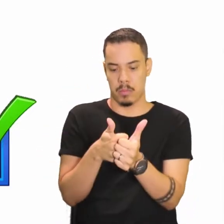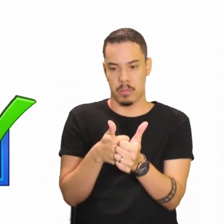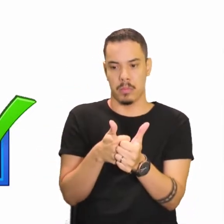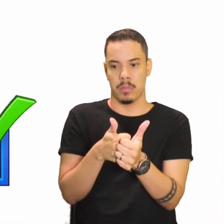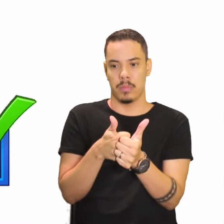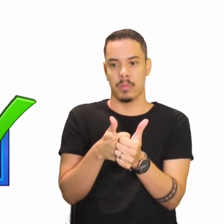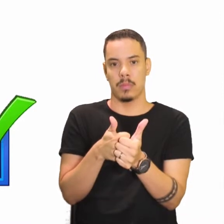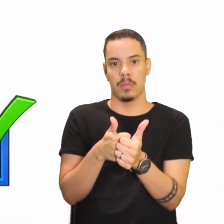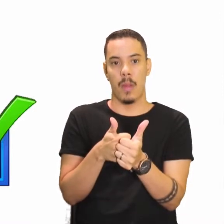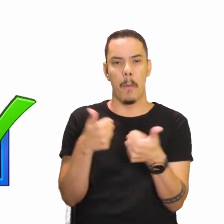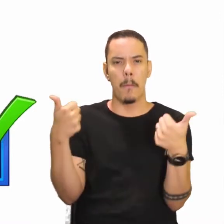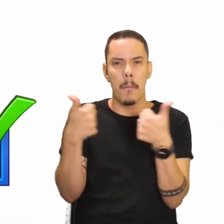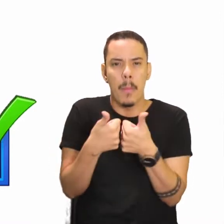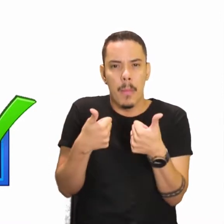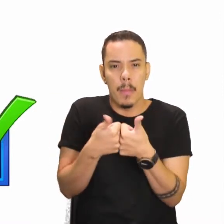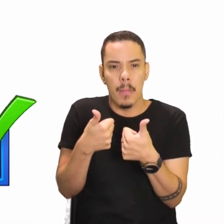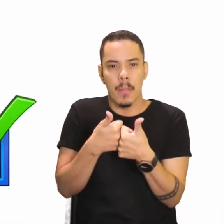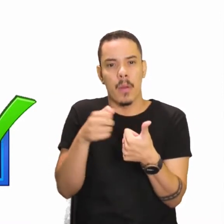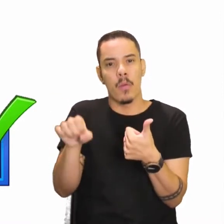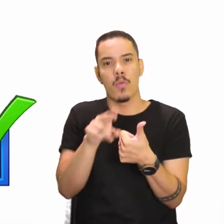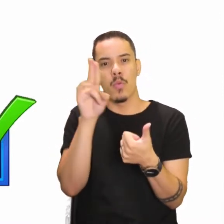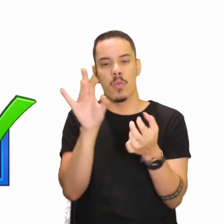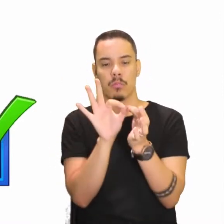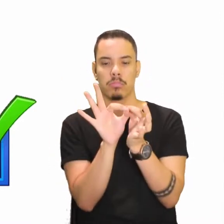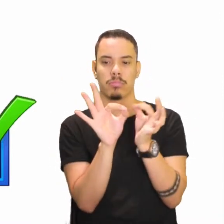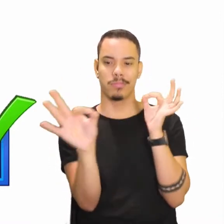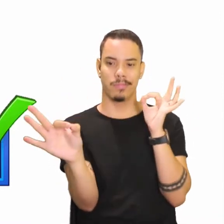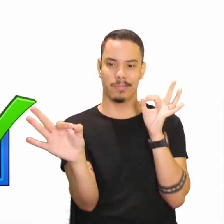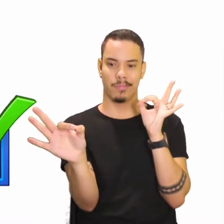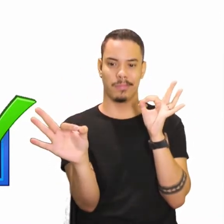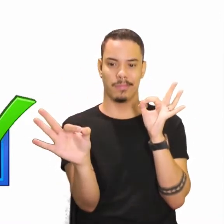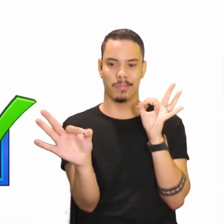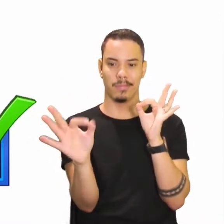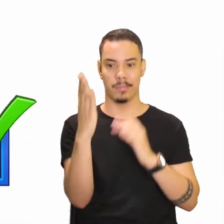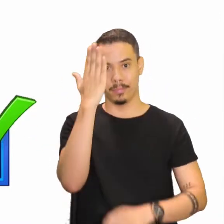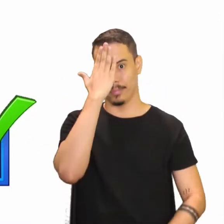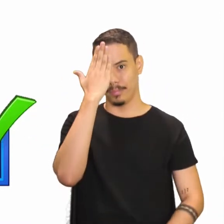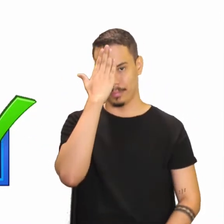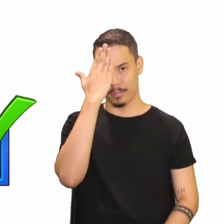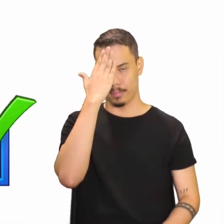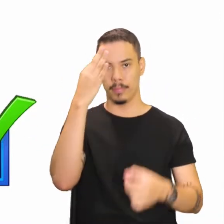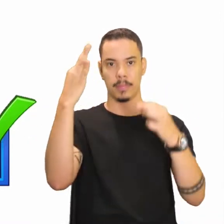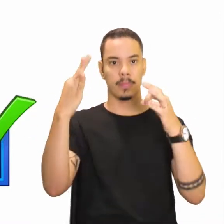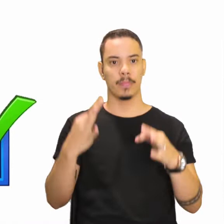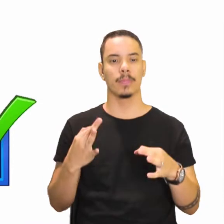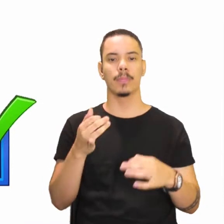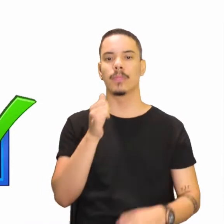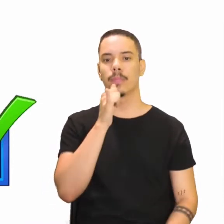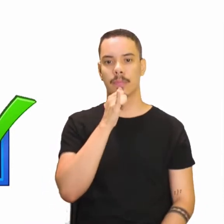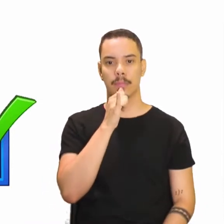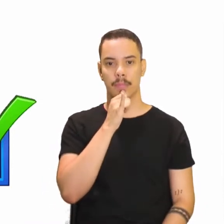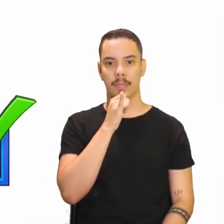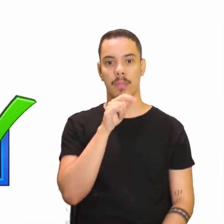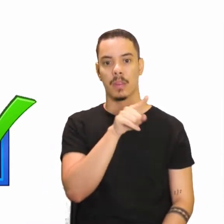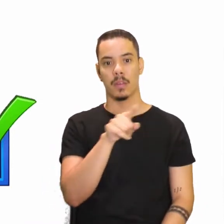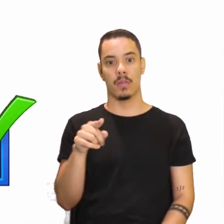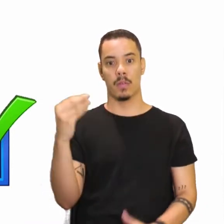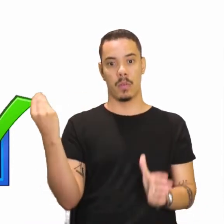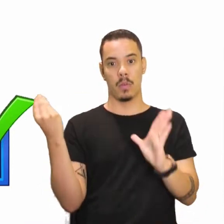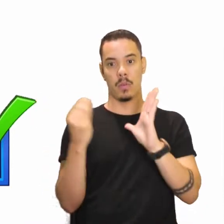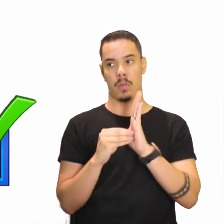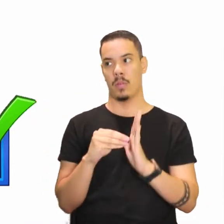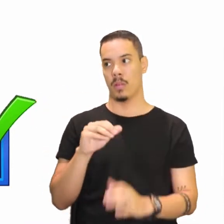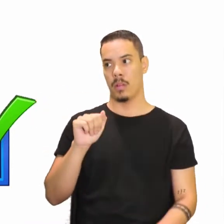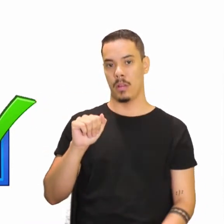aproximação, de distância, medida. Olha só, você vai escrever acerca